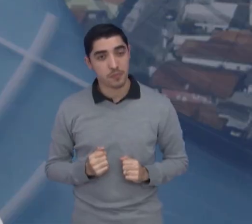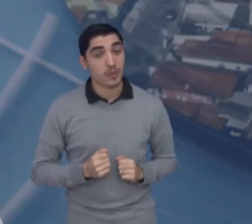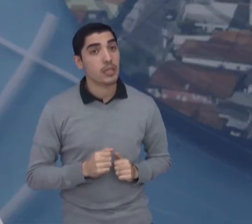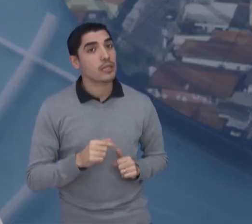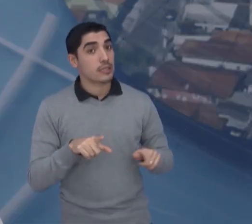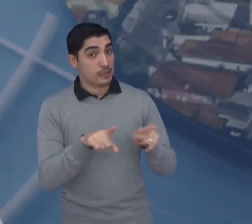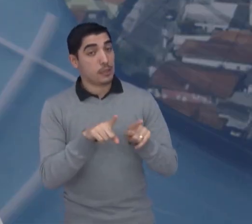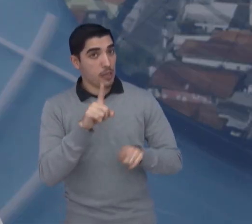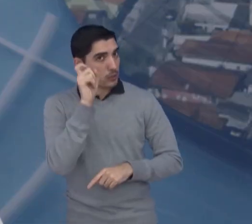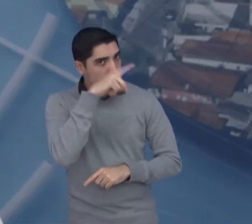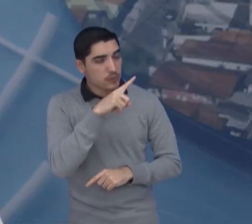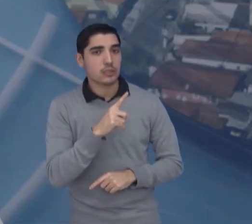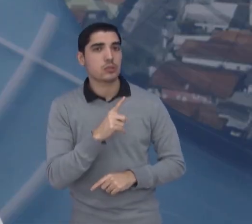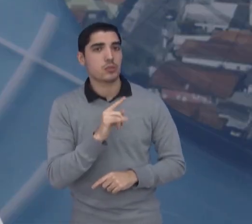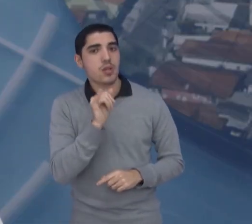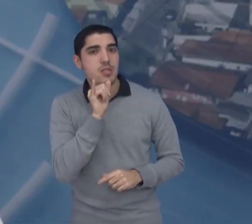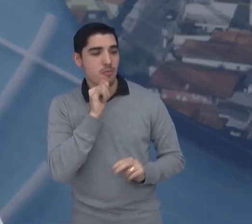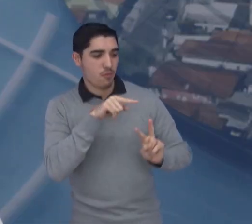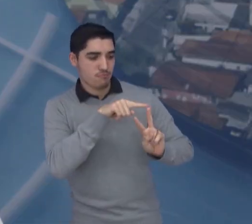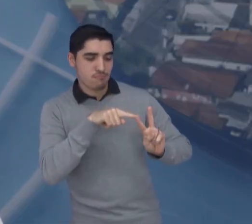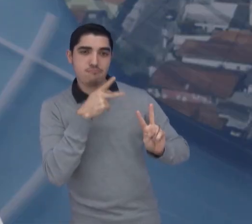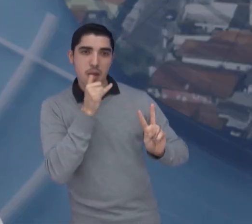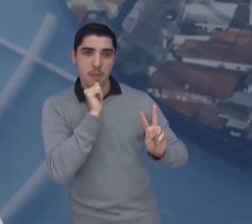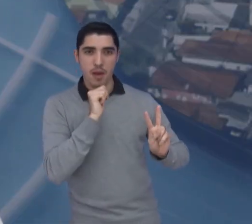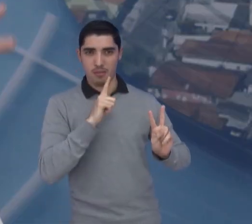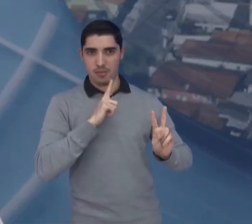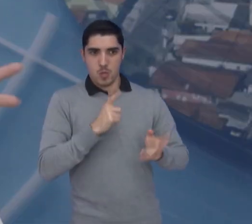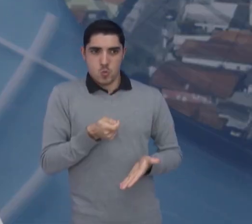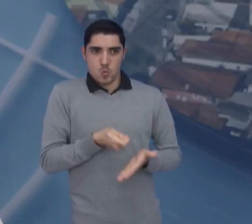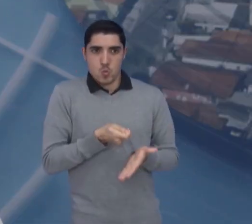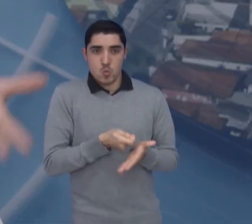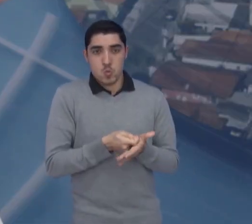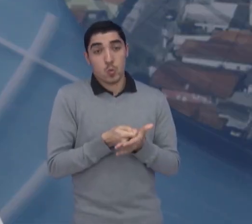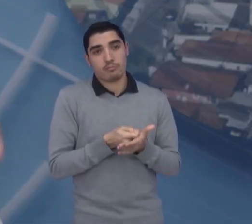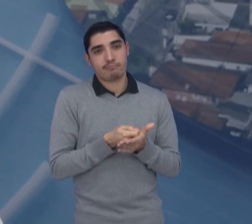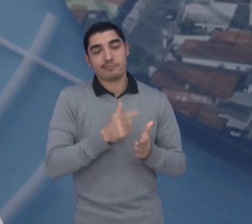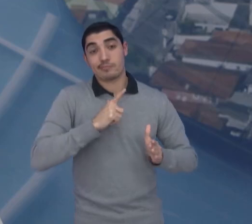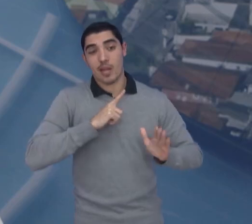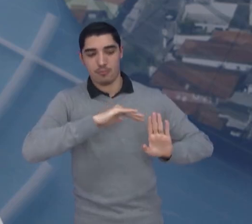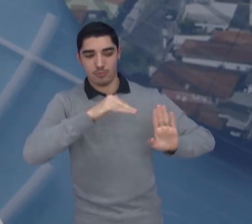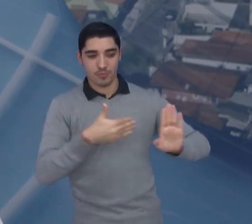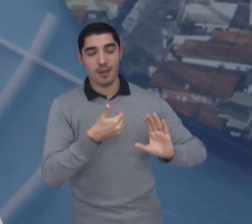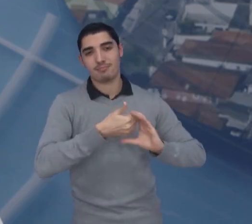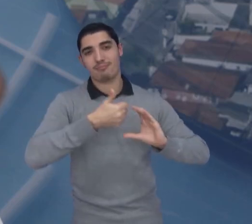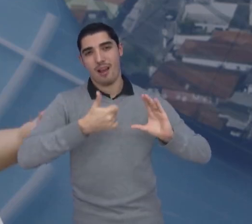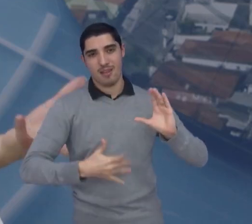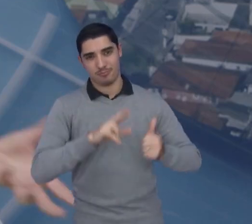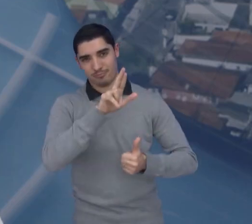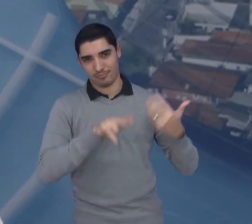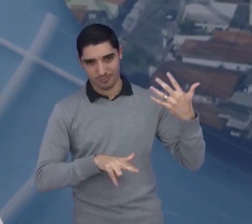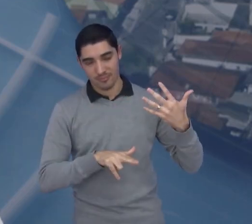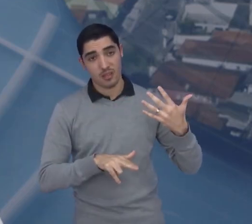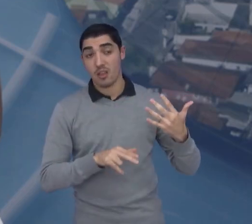nesse... Você comentou sobre, né, muitos pais que às vezes são duros, que também tem vários fatores, né? Isso geralmente é herdado, essa condição